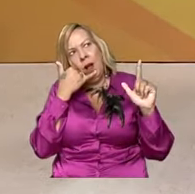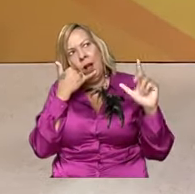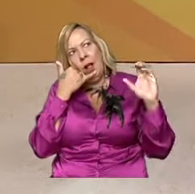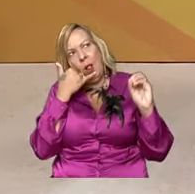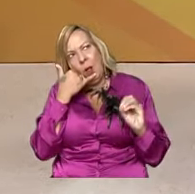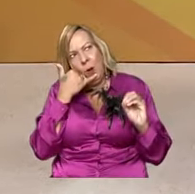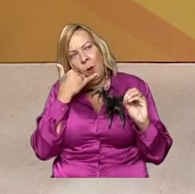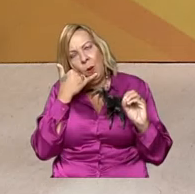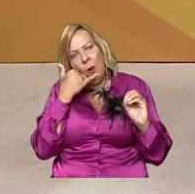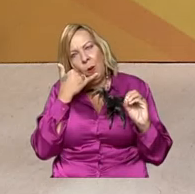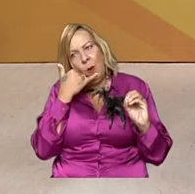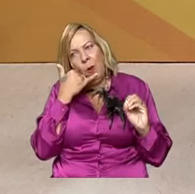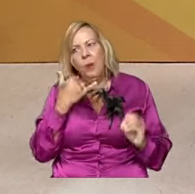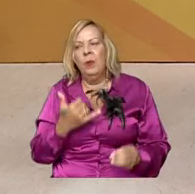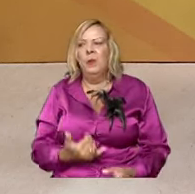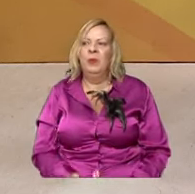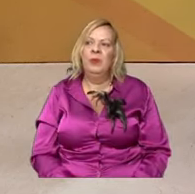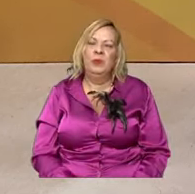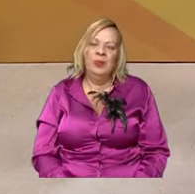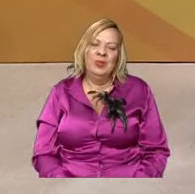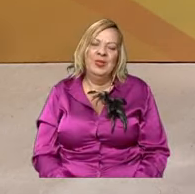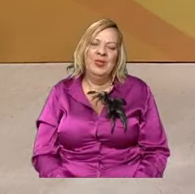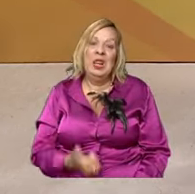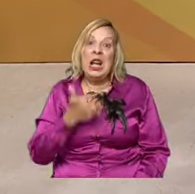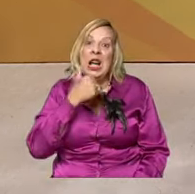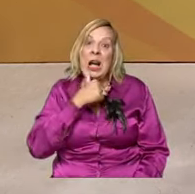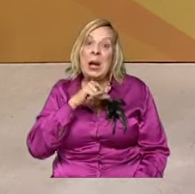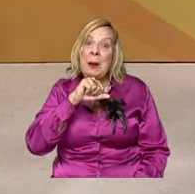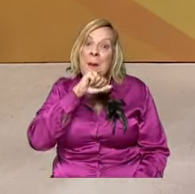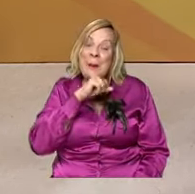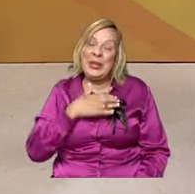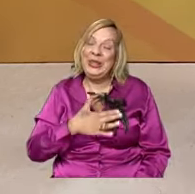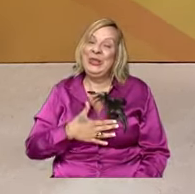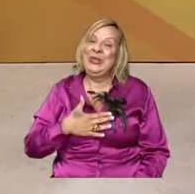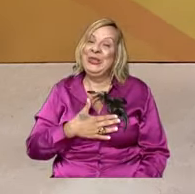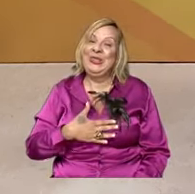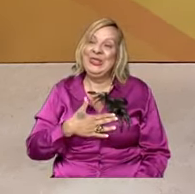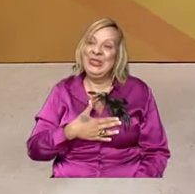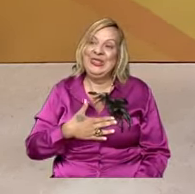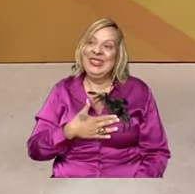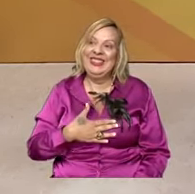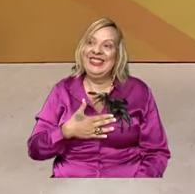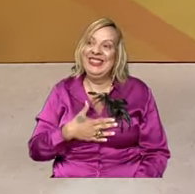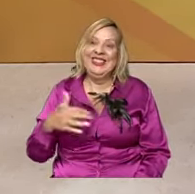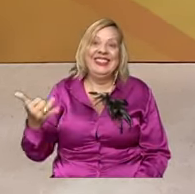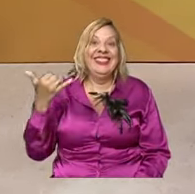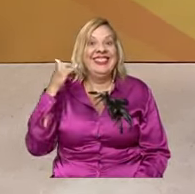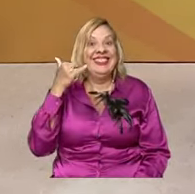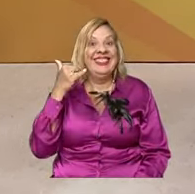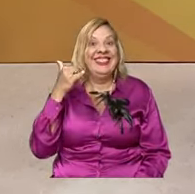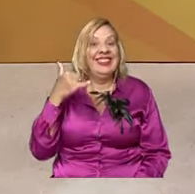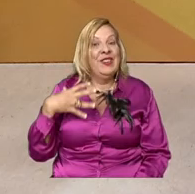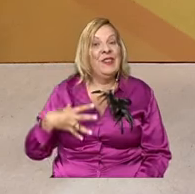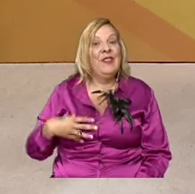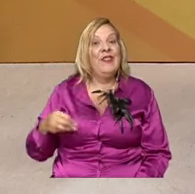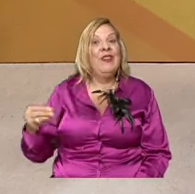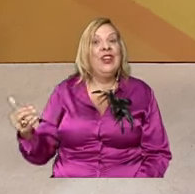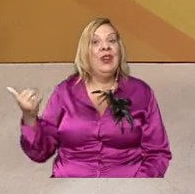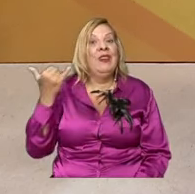É isso, Júnior? É pra mamãe curtir? Atendendo a ligação do filhão,